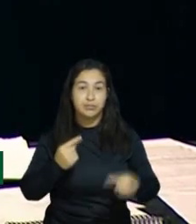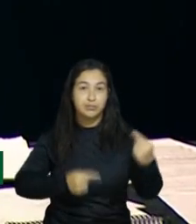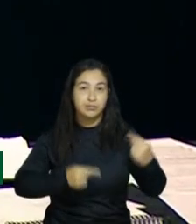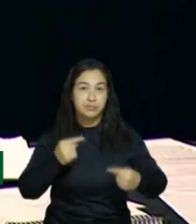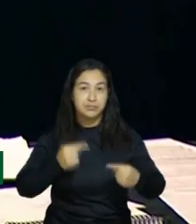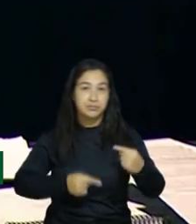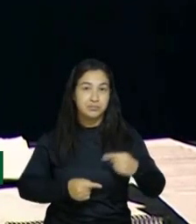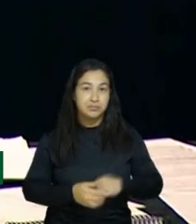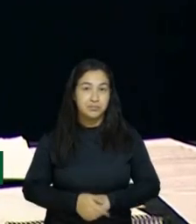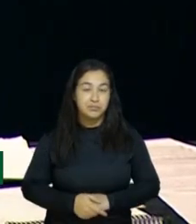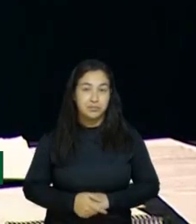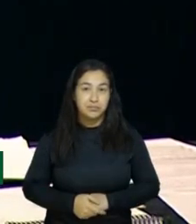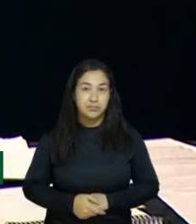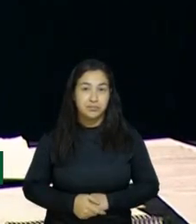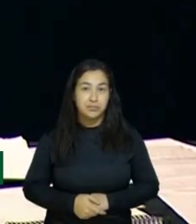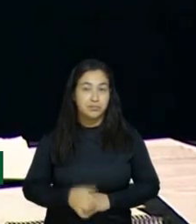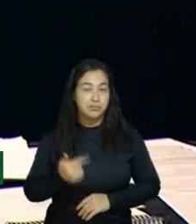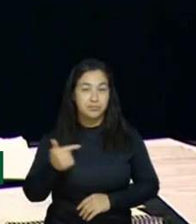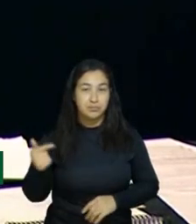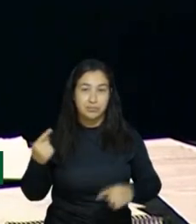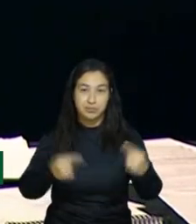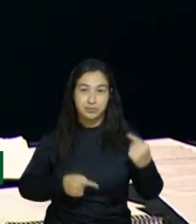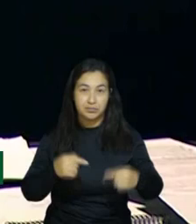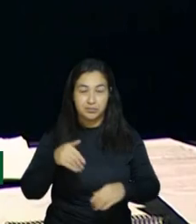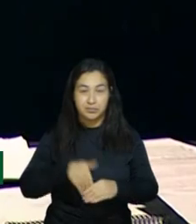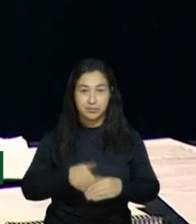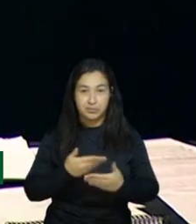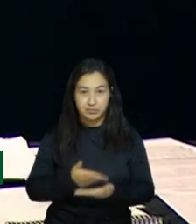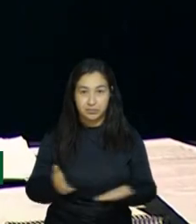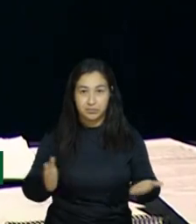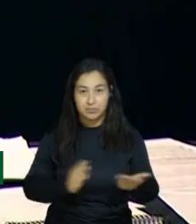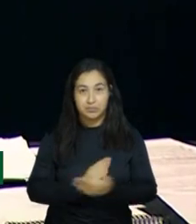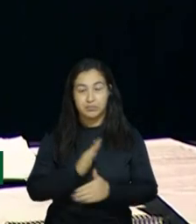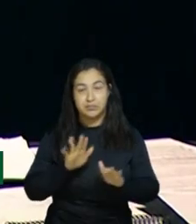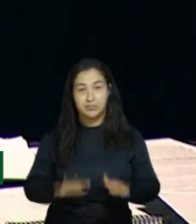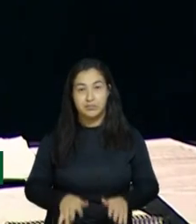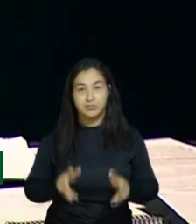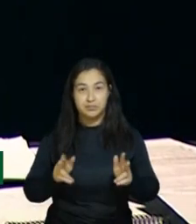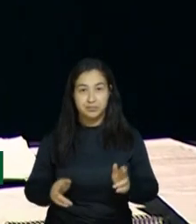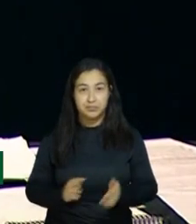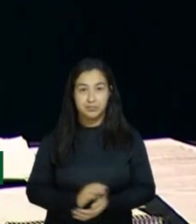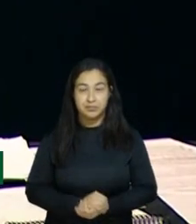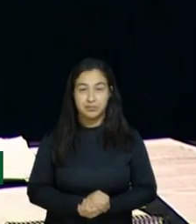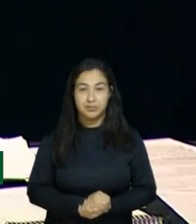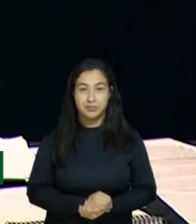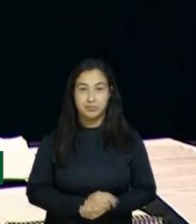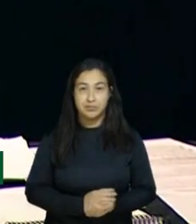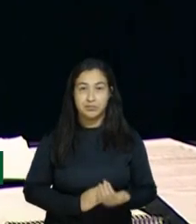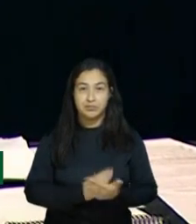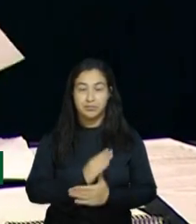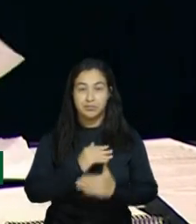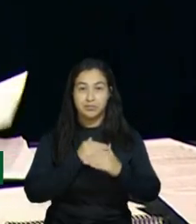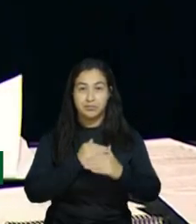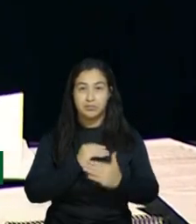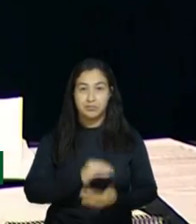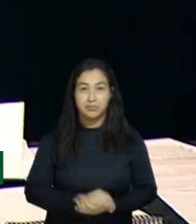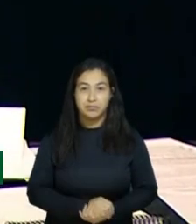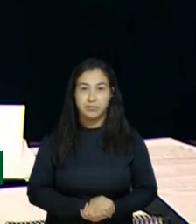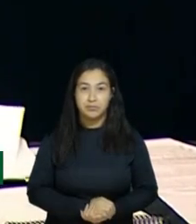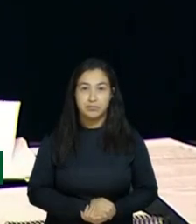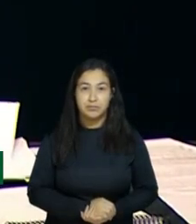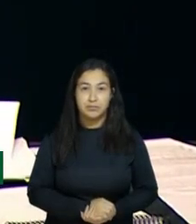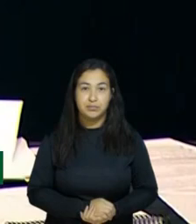discussão. Não havendo quem queira discutir, em votação. Deputados que aprovam, permaneçam como se encontra. Aprovado por